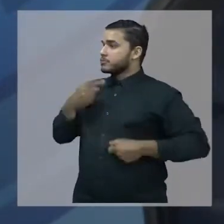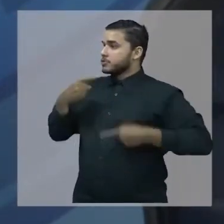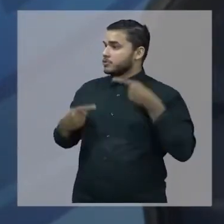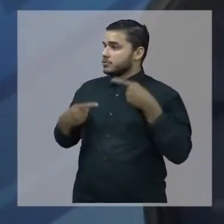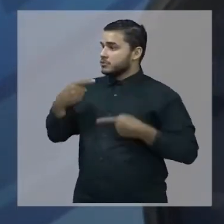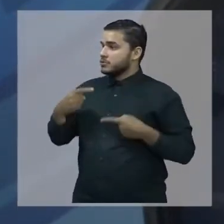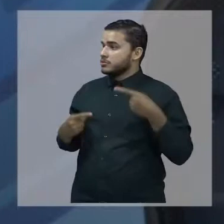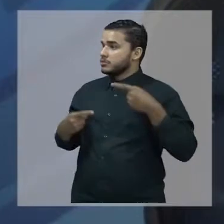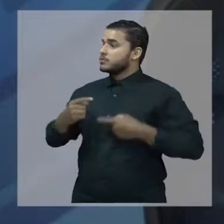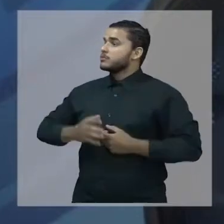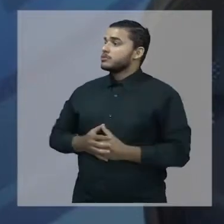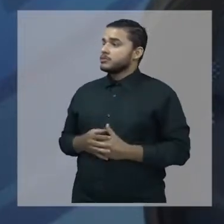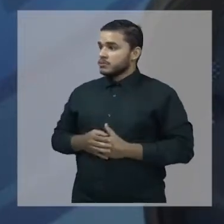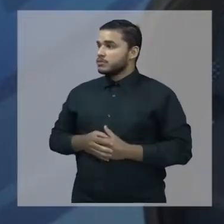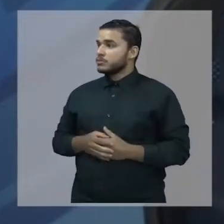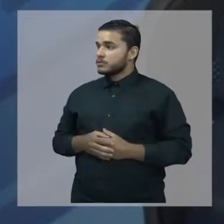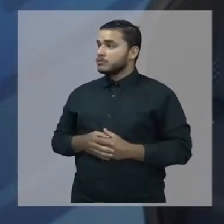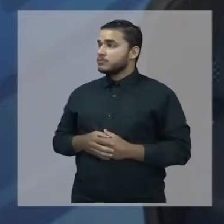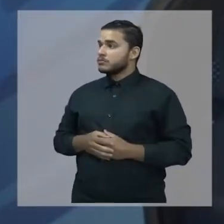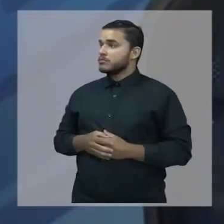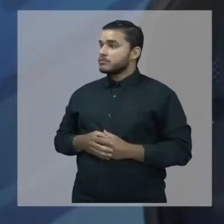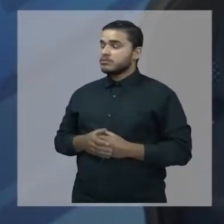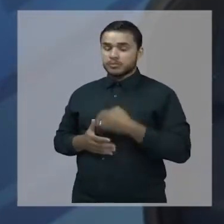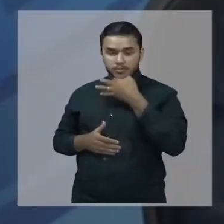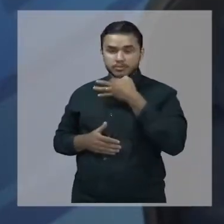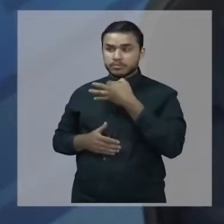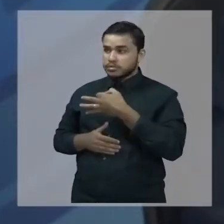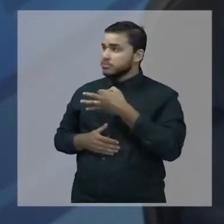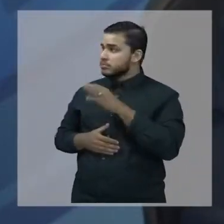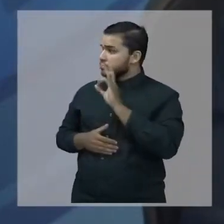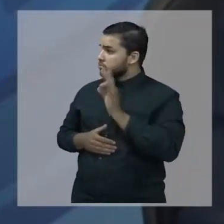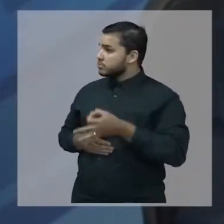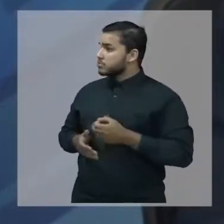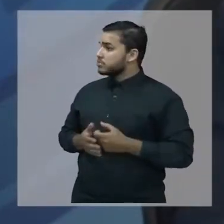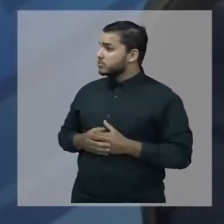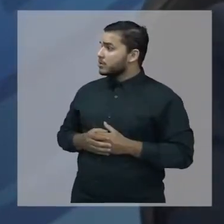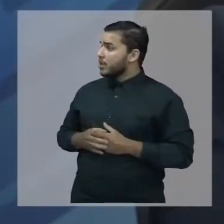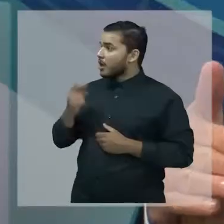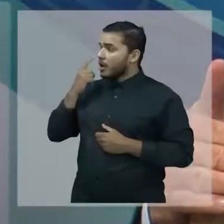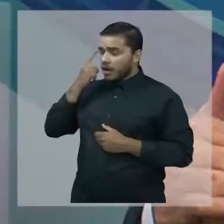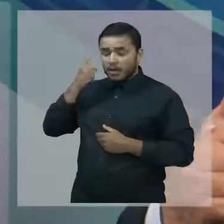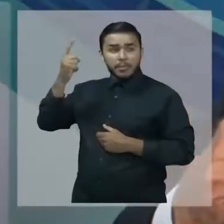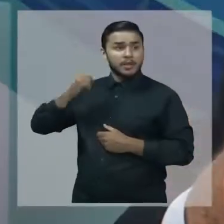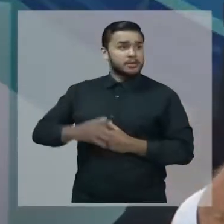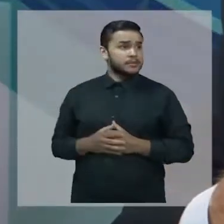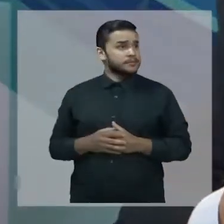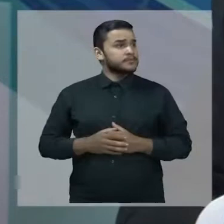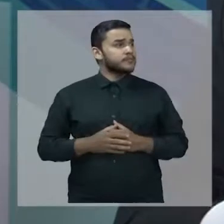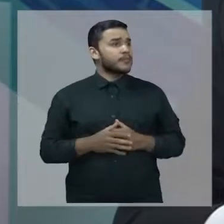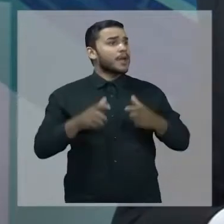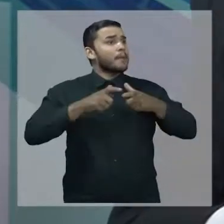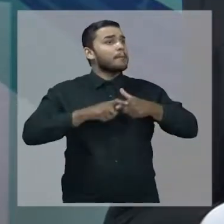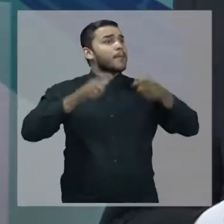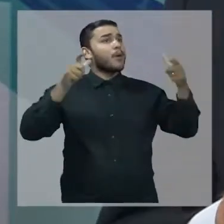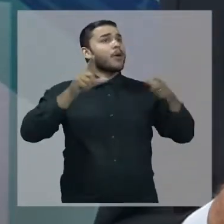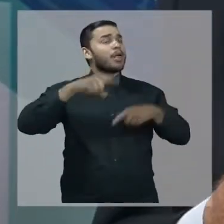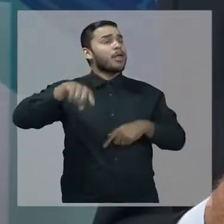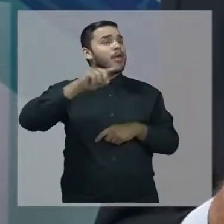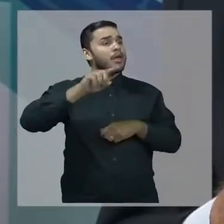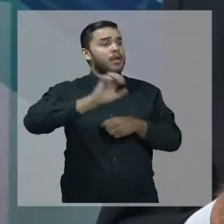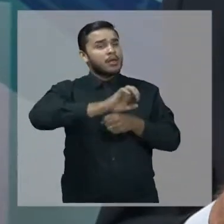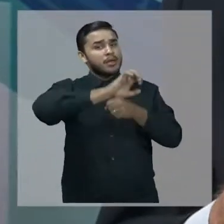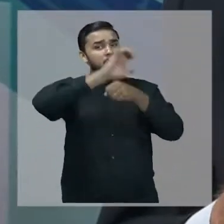do poder político. Essa é que é a grande realidade. Quer dizer, toda